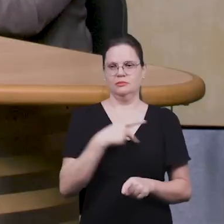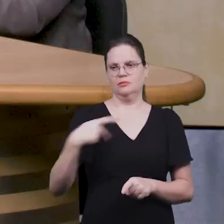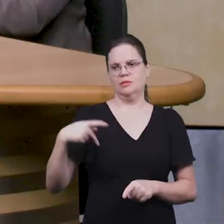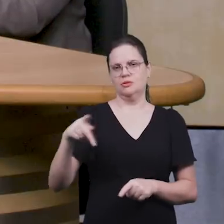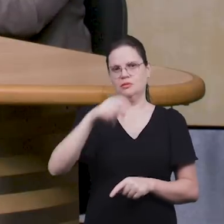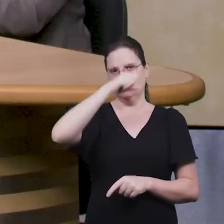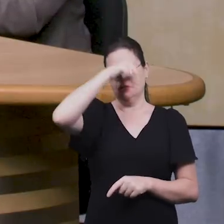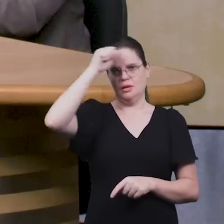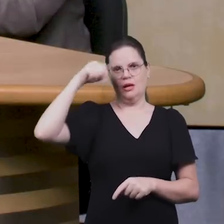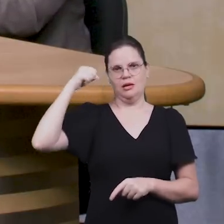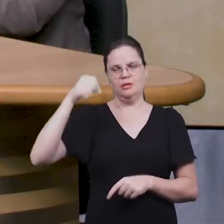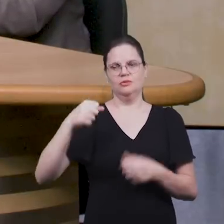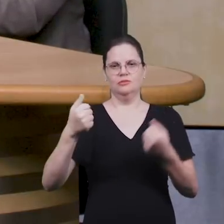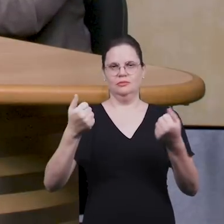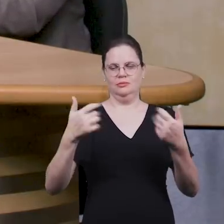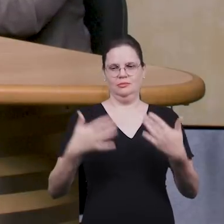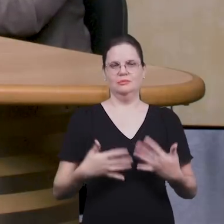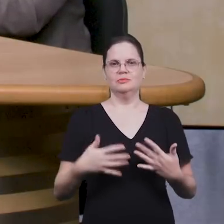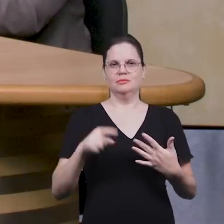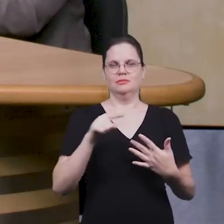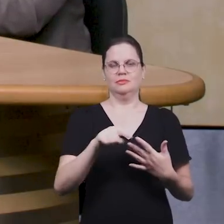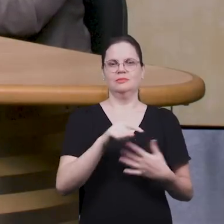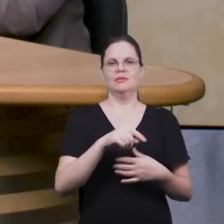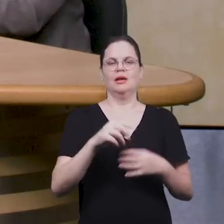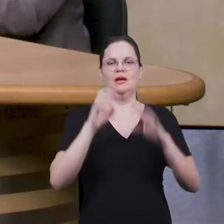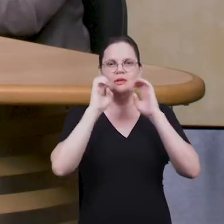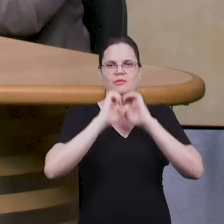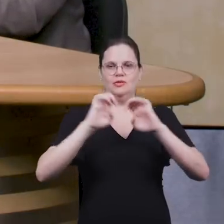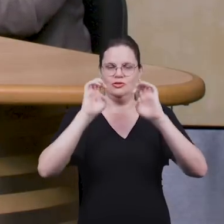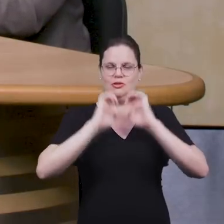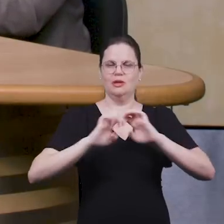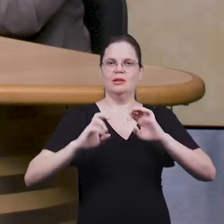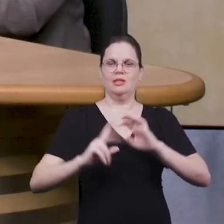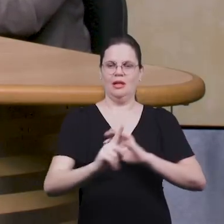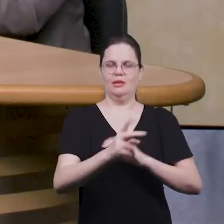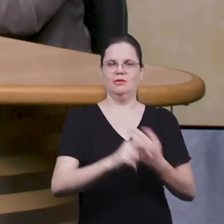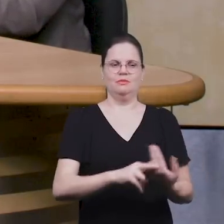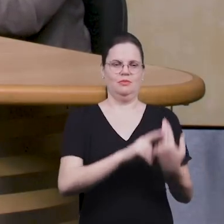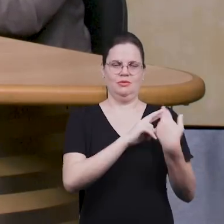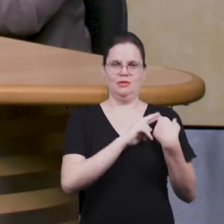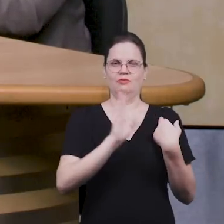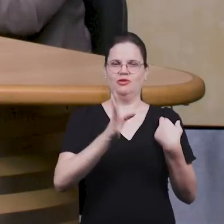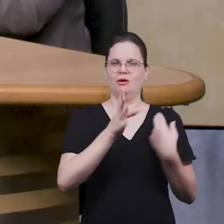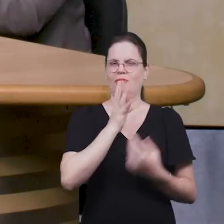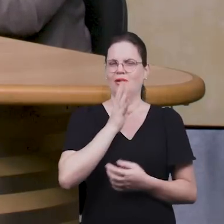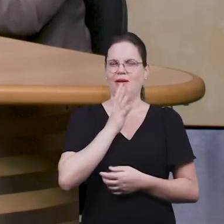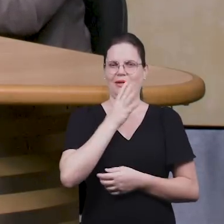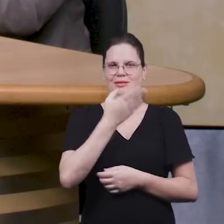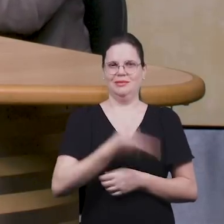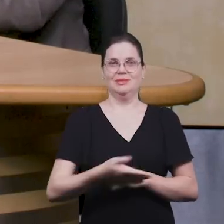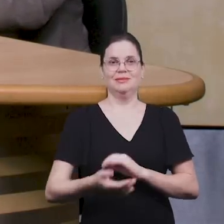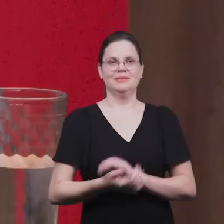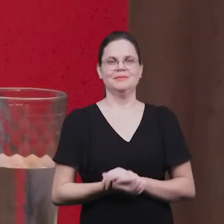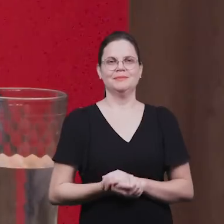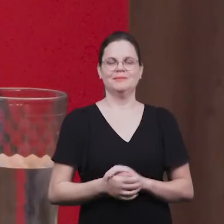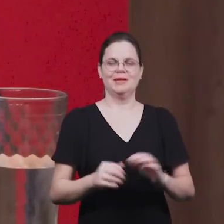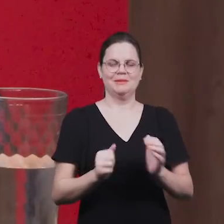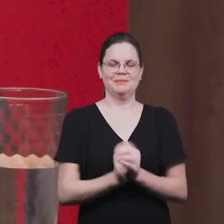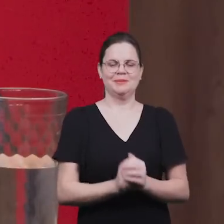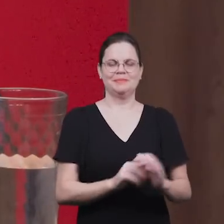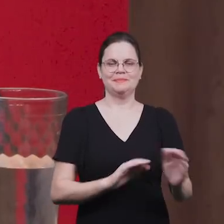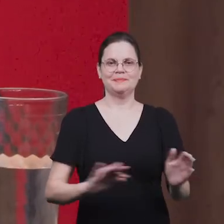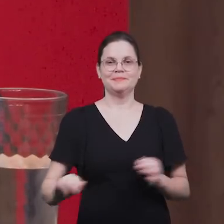pastor Sérgio Souza, responsável aqui pelo nosso Evangelho Eterno, já bem conhecido dos irmãos. Nós vamos